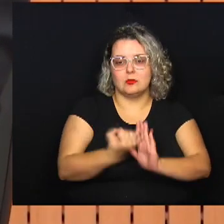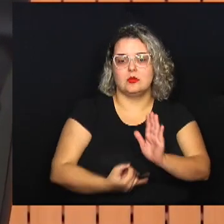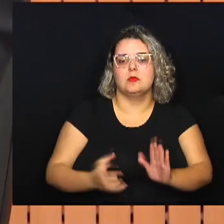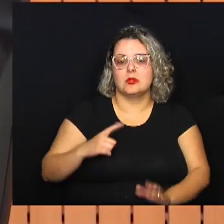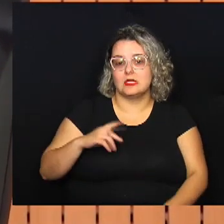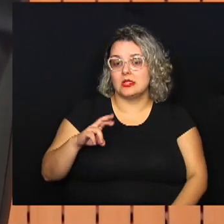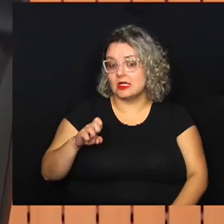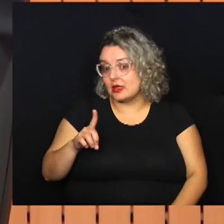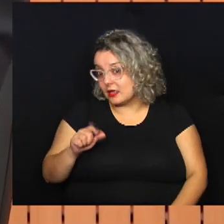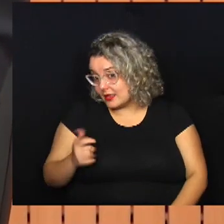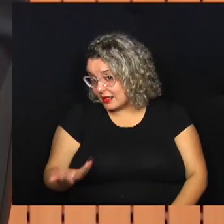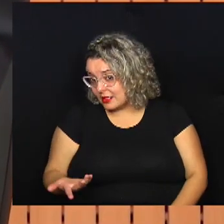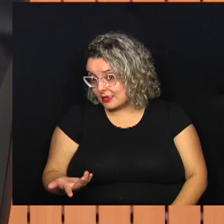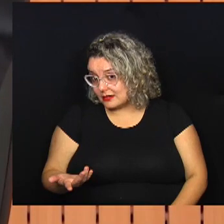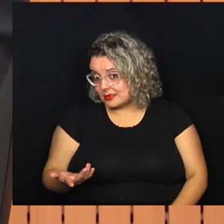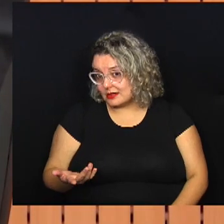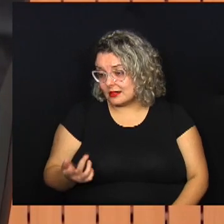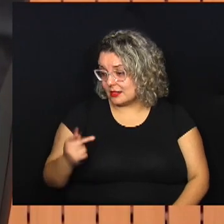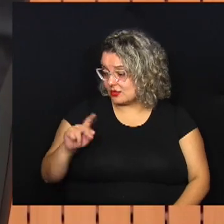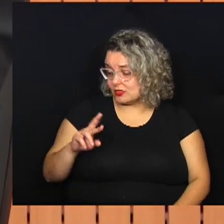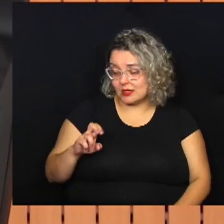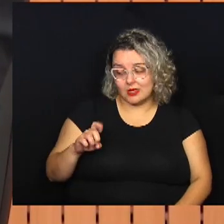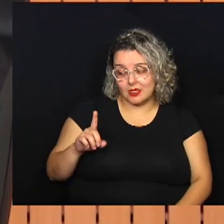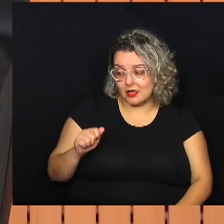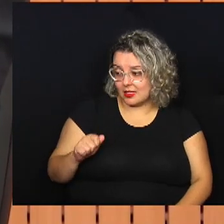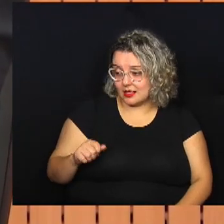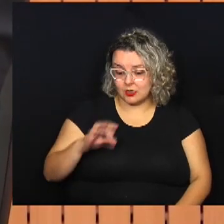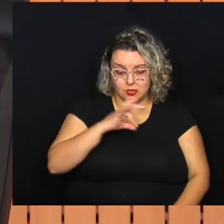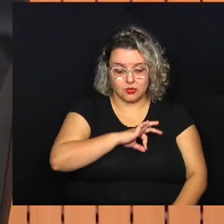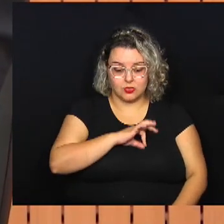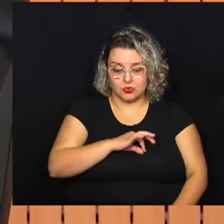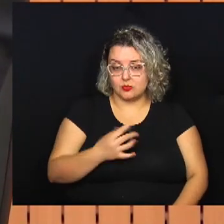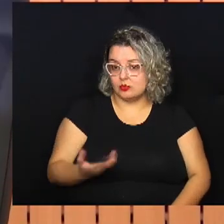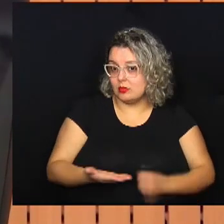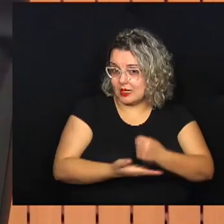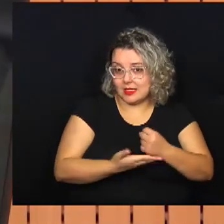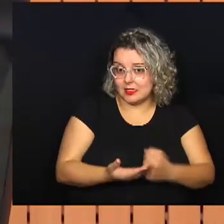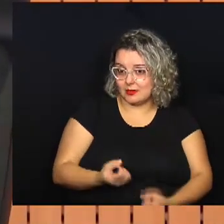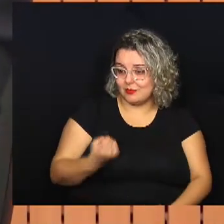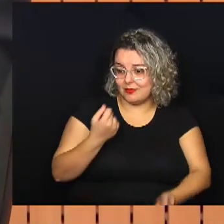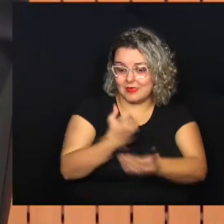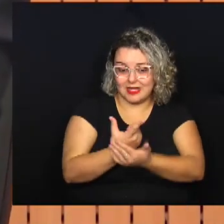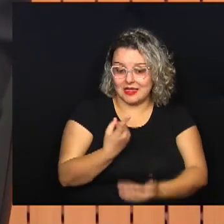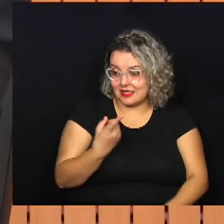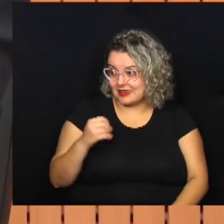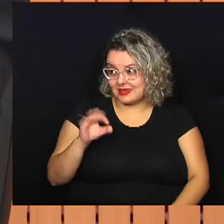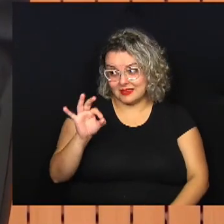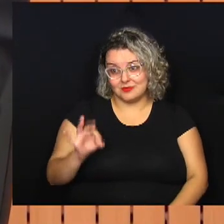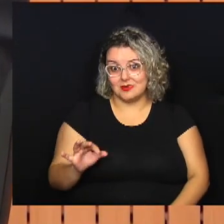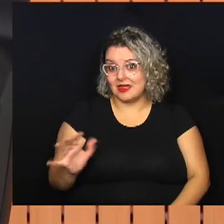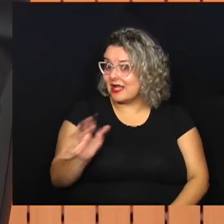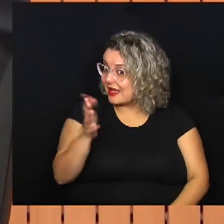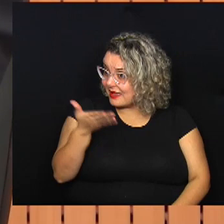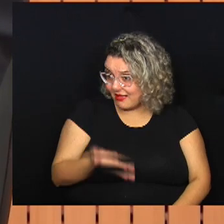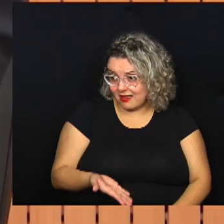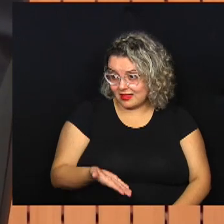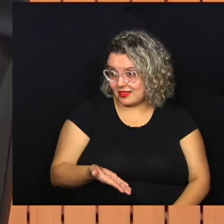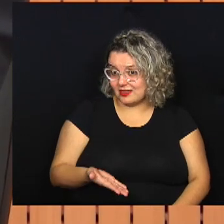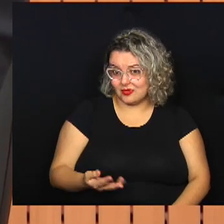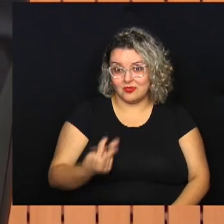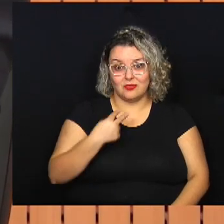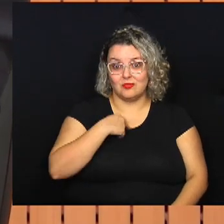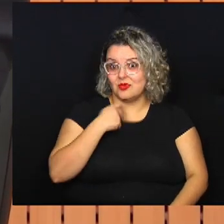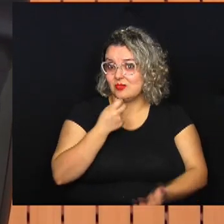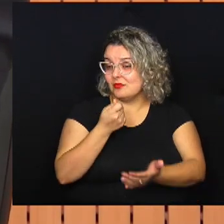entendeu? A sua renda, o cara que ganha um salário mínimo, pagar 10% de imposto é muito caro para ele. Não pode pagar